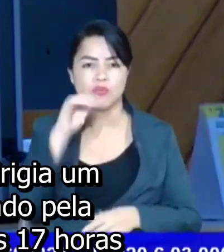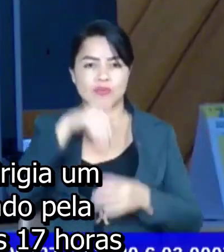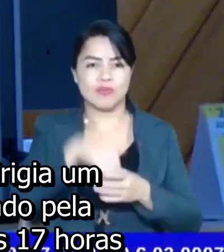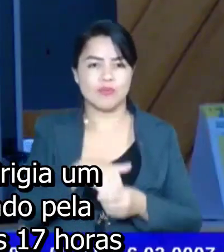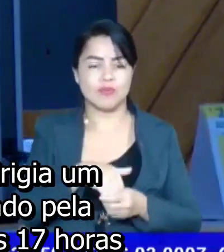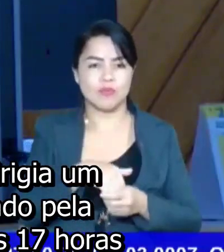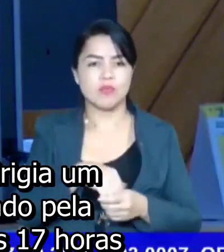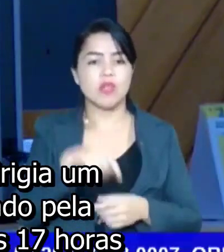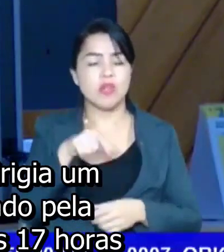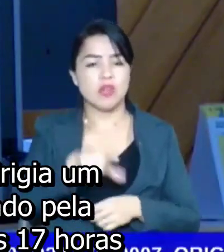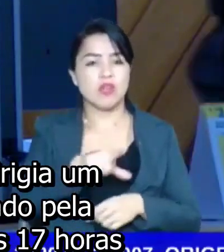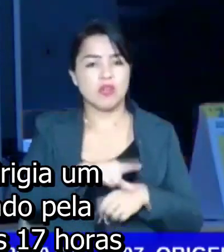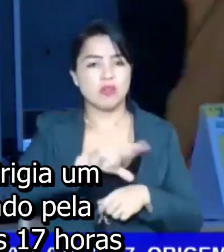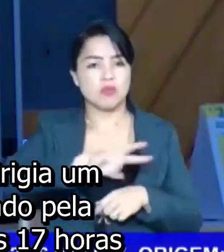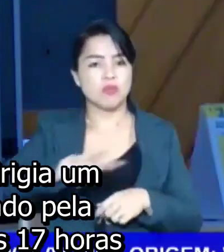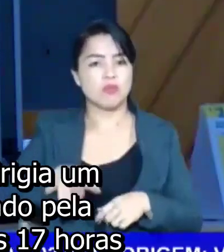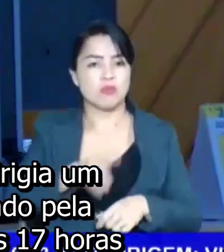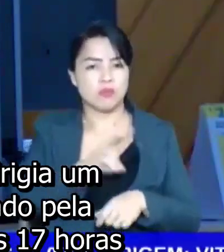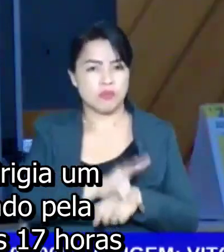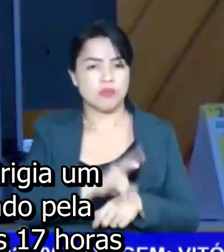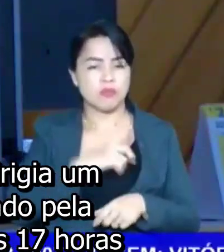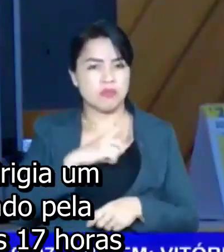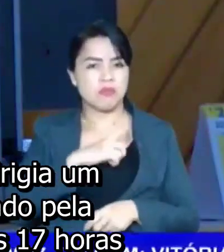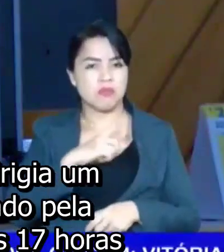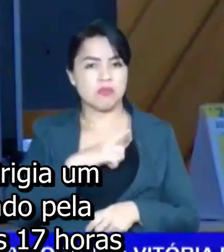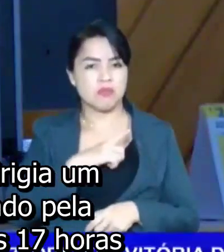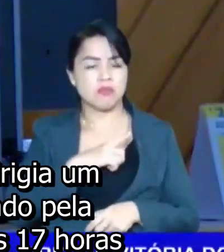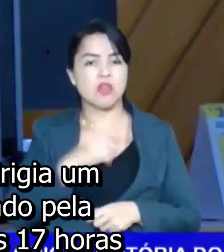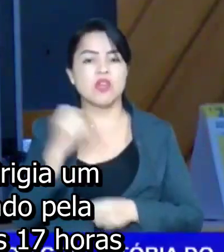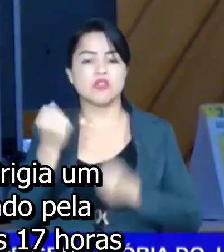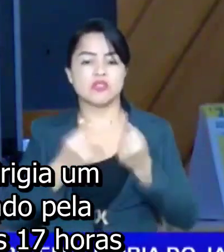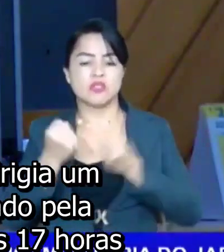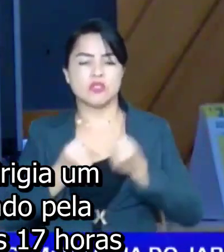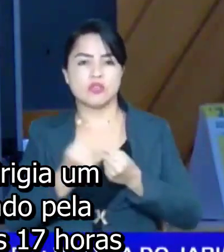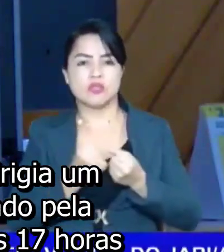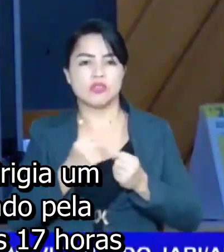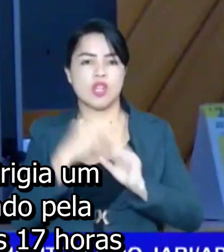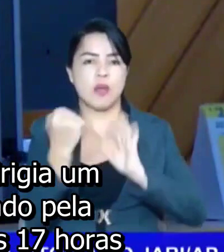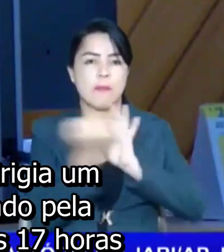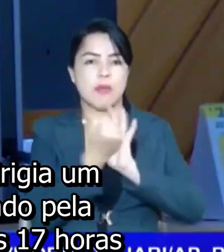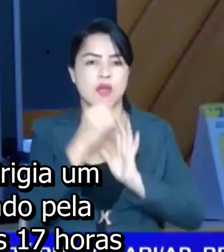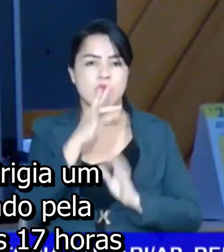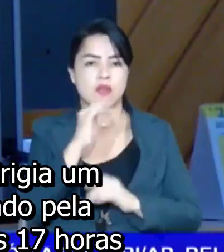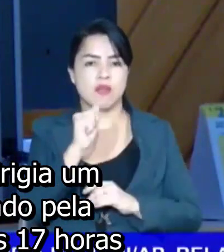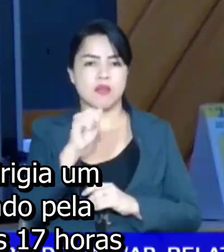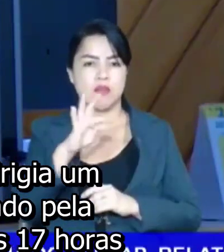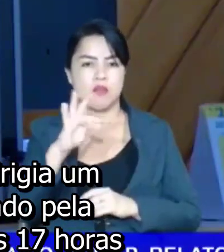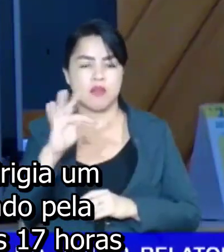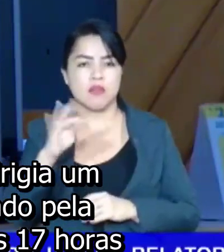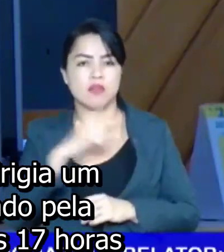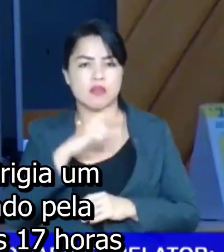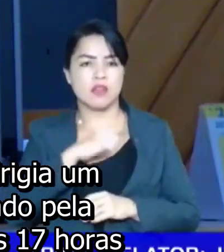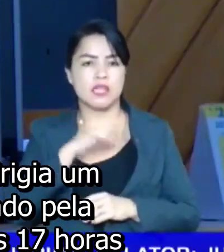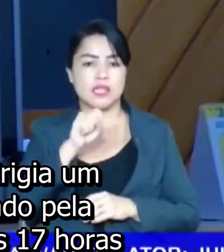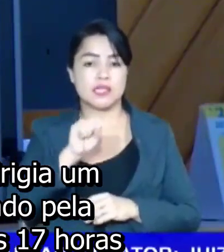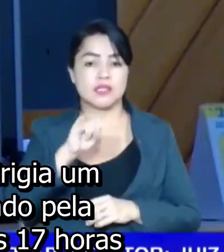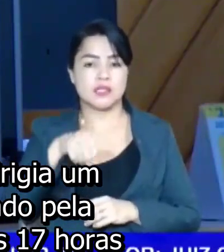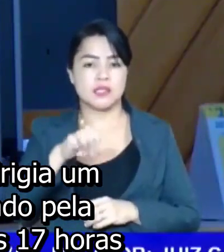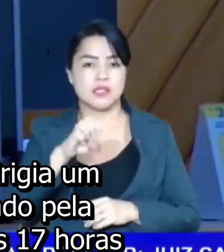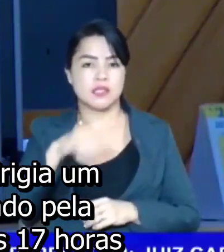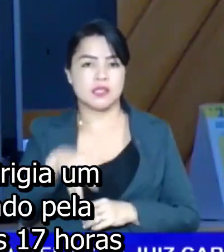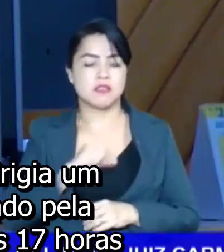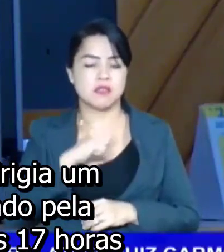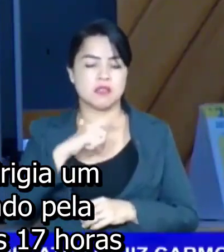estava em Vitória do Jari e que dirigia um veículo da marca Fiat, modelo Siena, que foi abordado